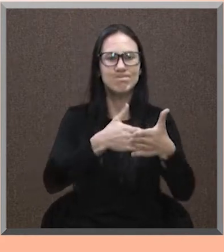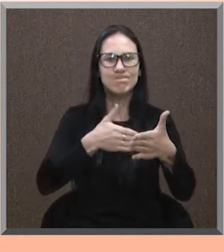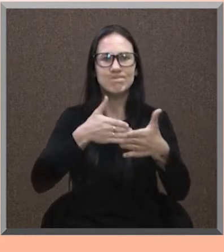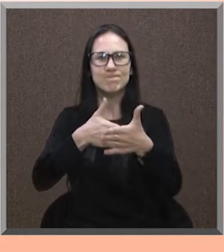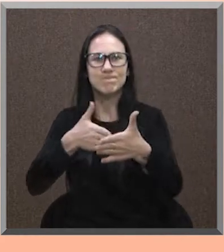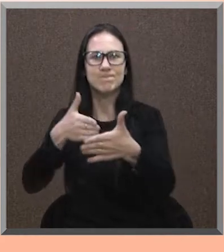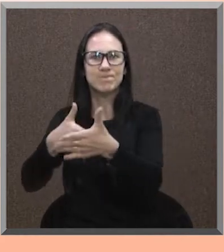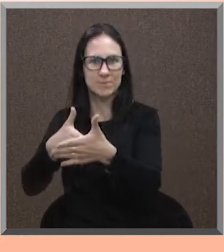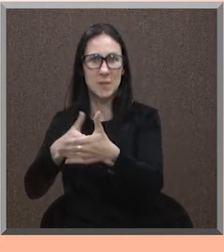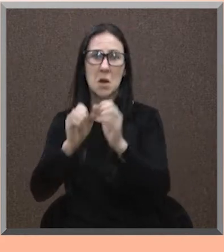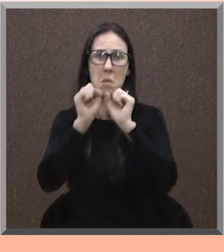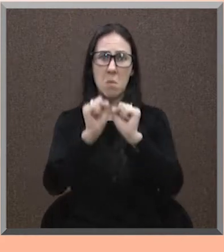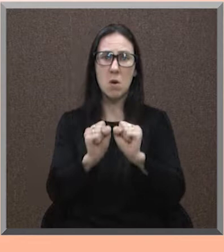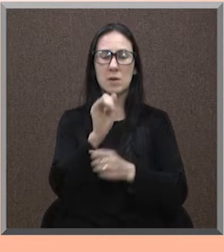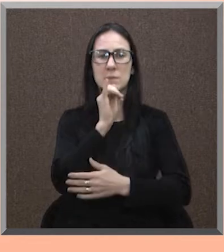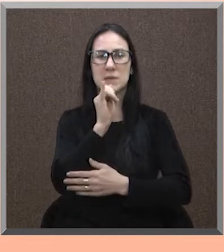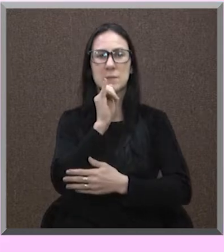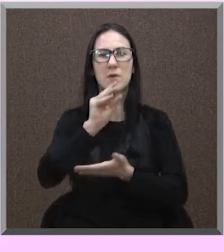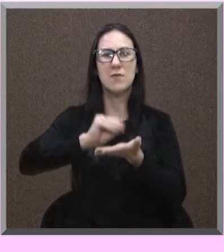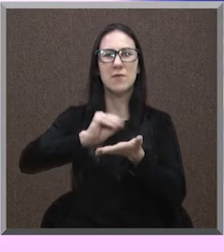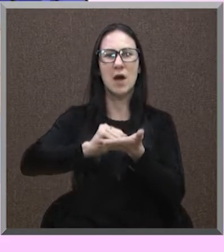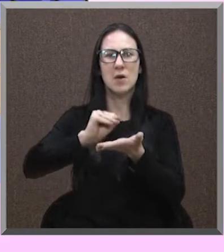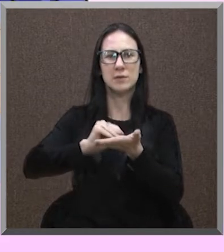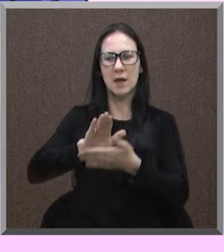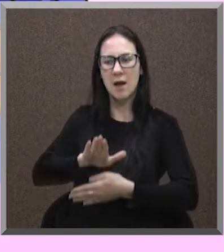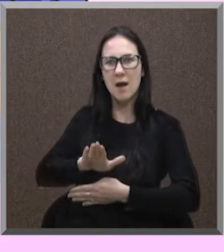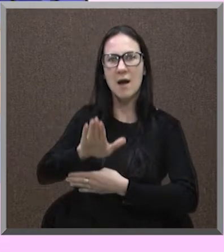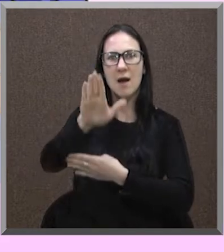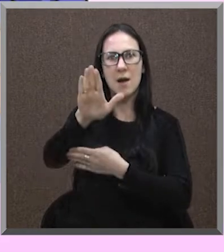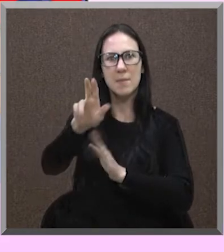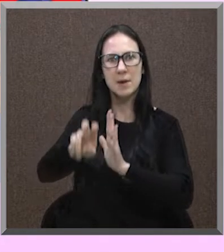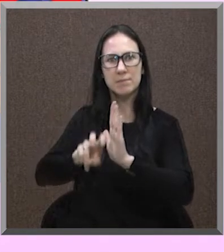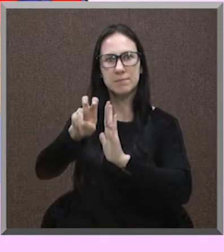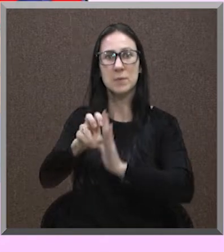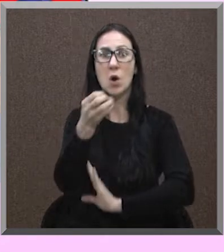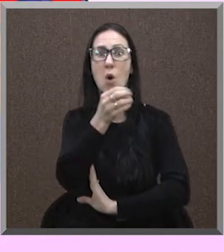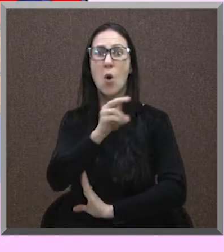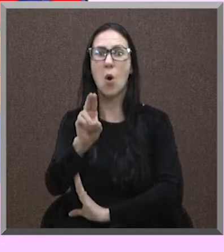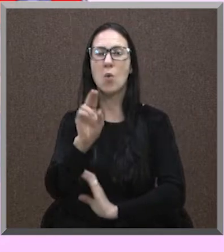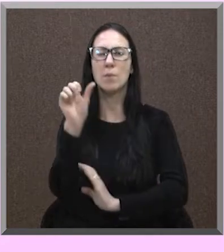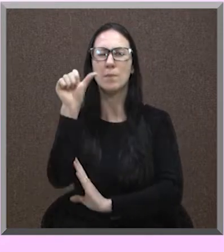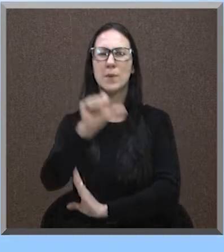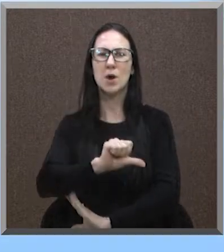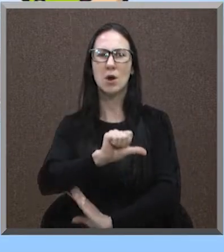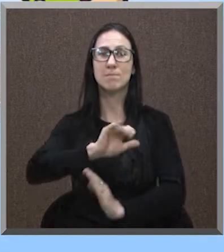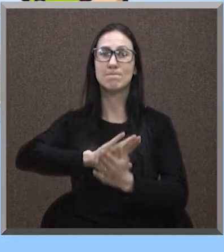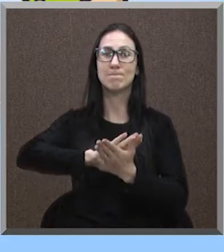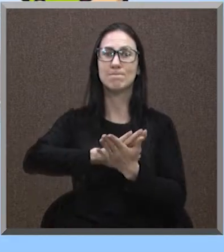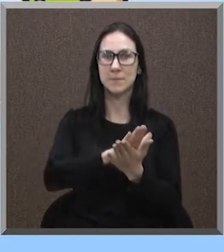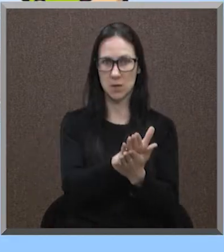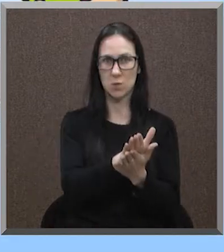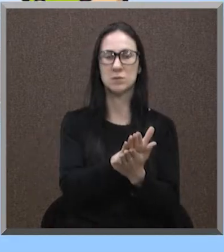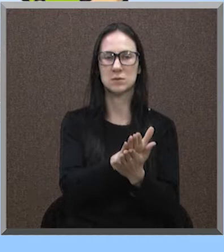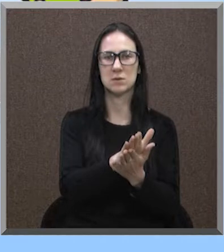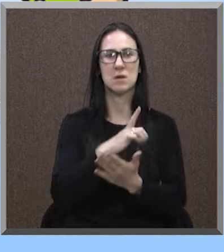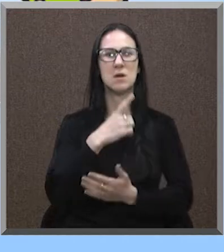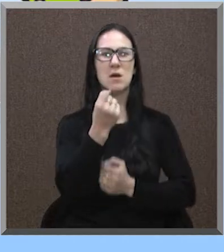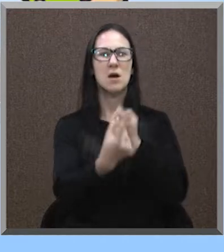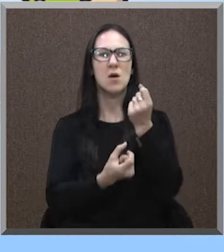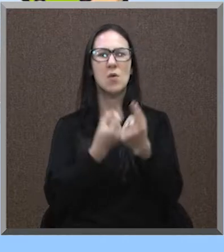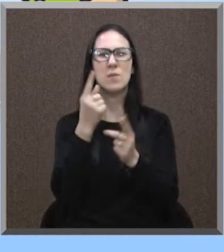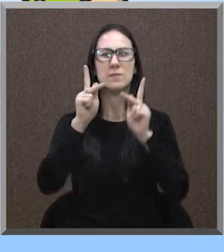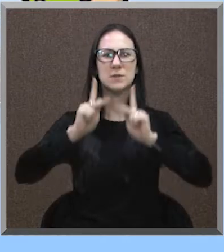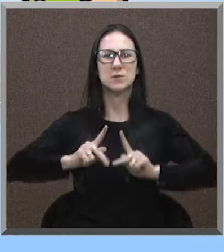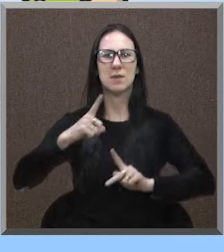ser física, como a falta de rampas, por exemplo, ou um tipo ainda pior, o preconceito. Pessoas com deficiência são como todas as